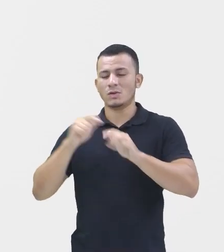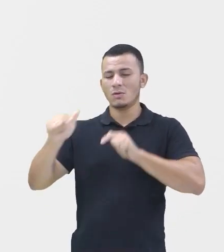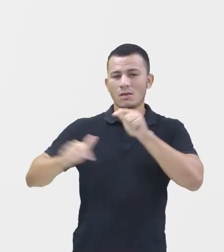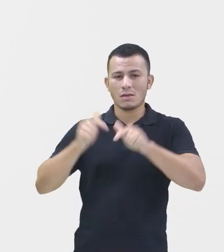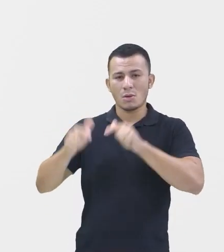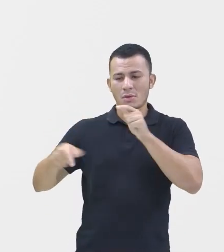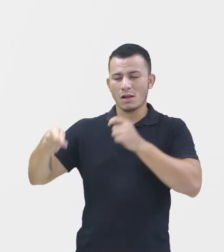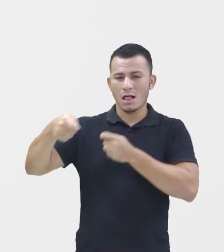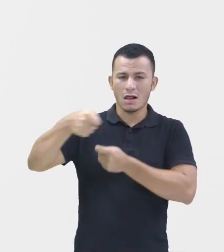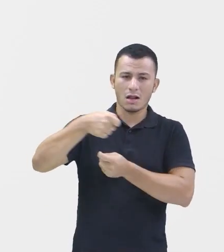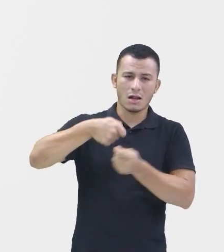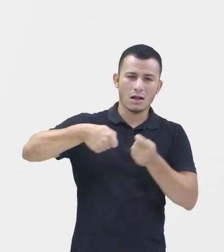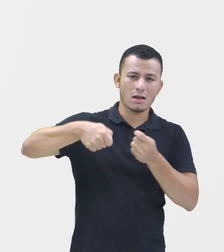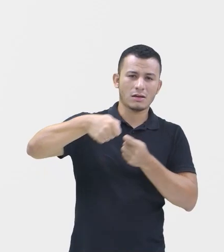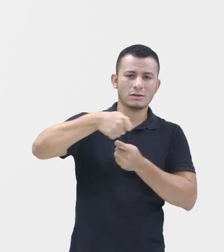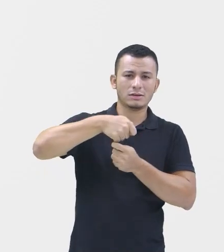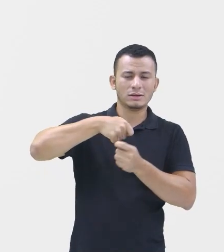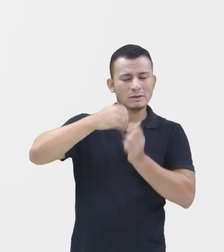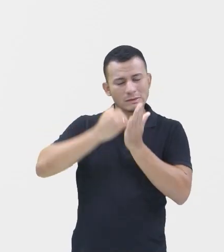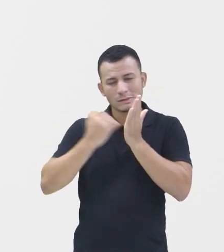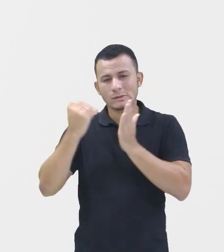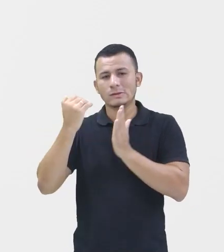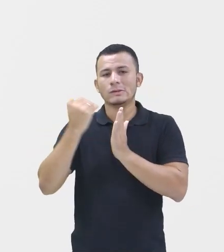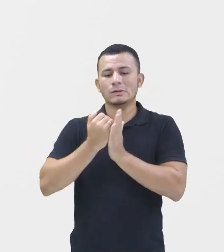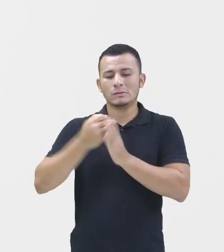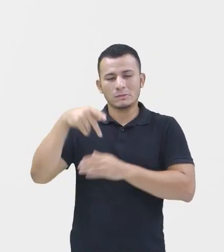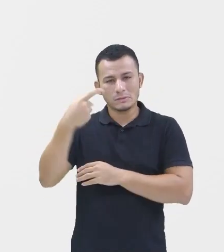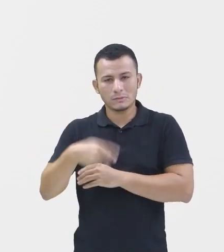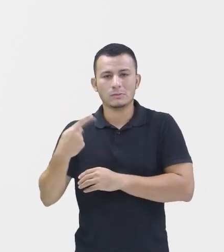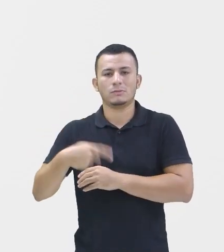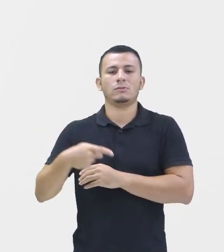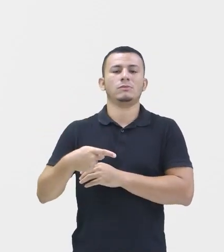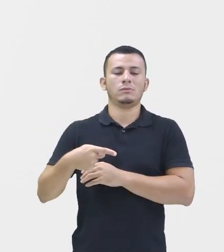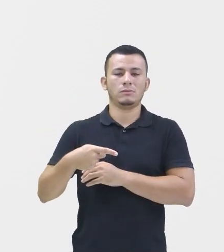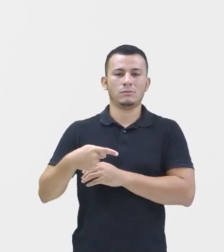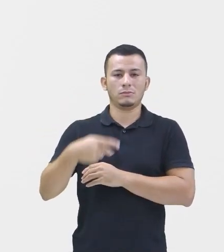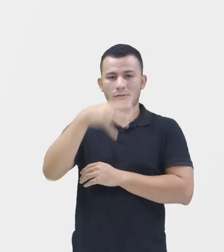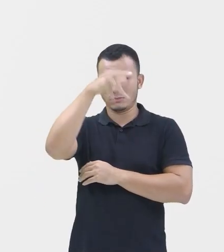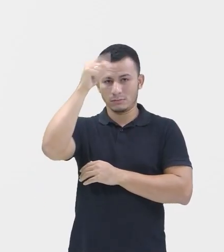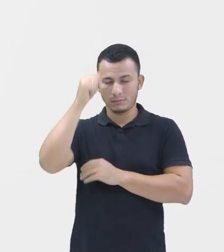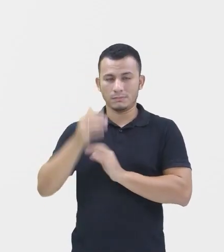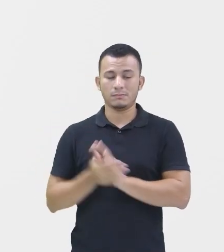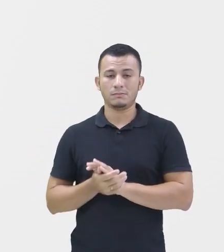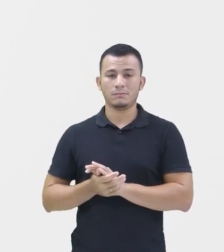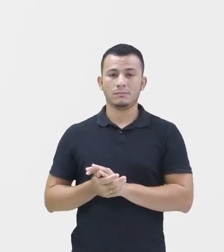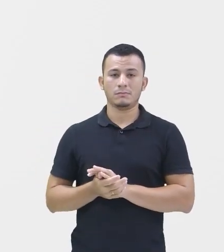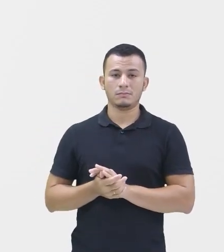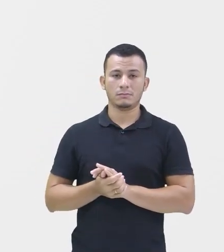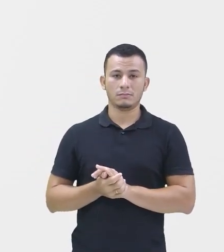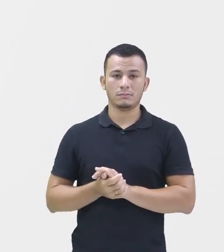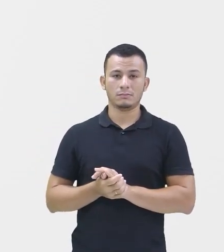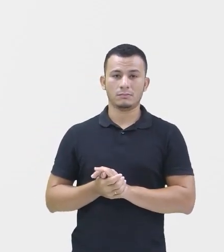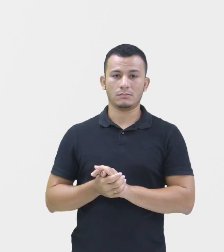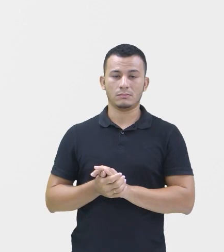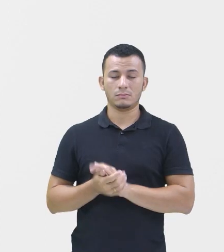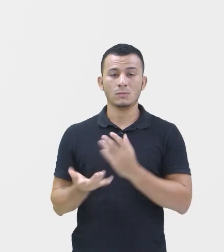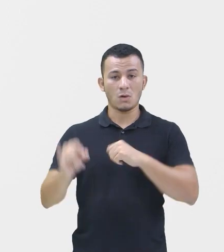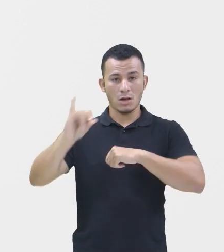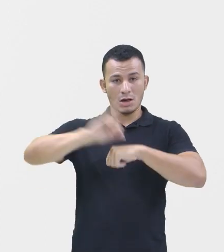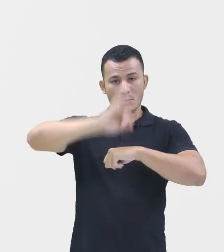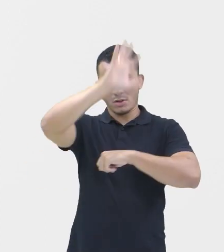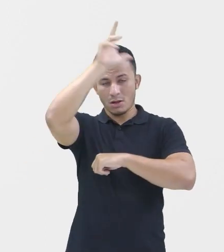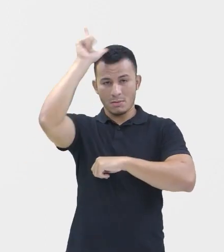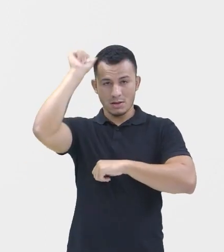atividade econômica bastante presente na cidade. Porém, a capital, a amazonense,